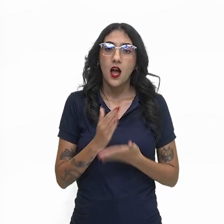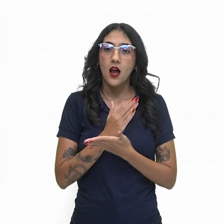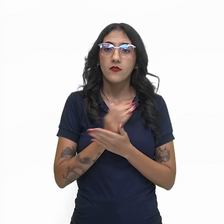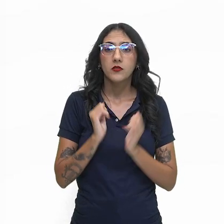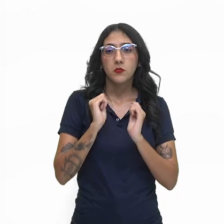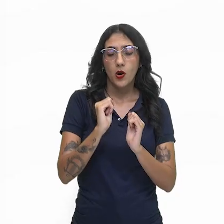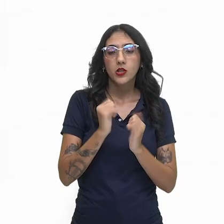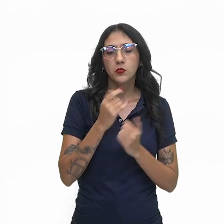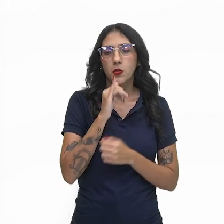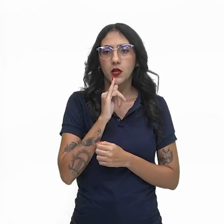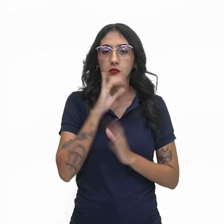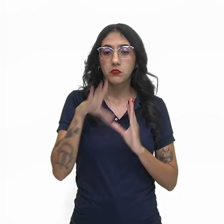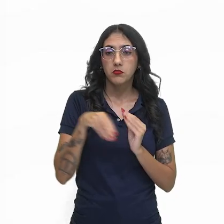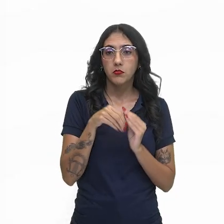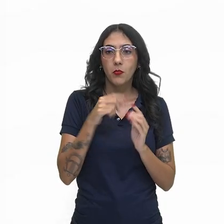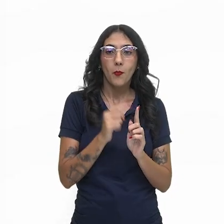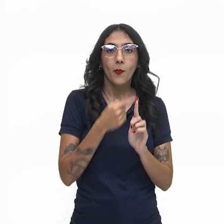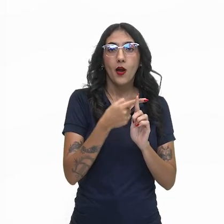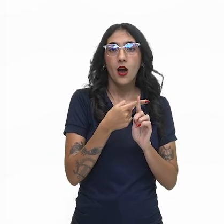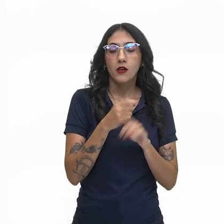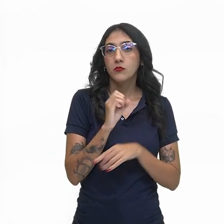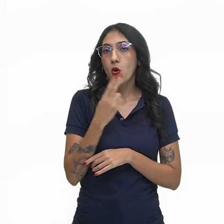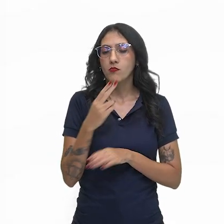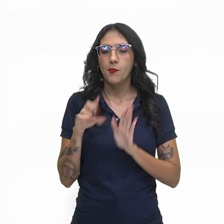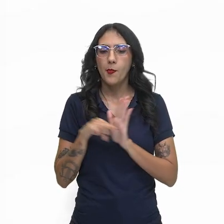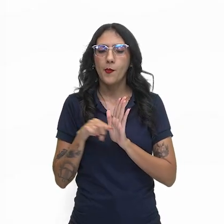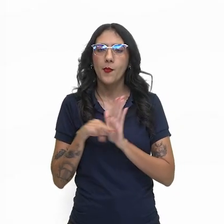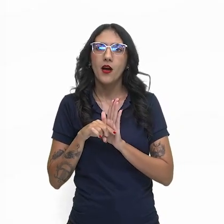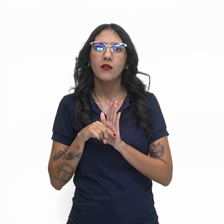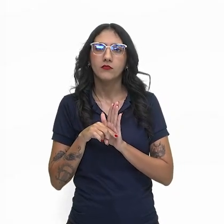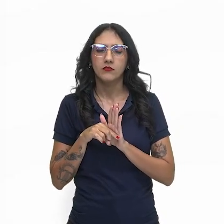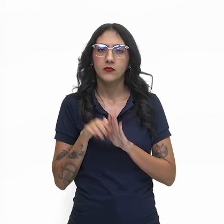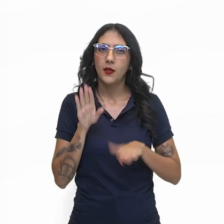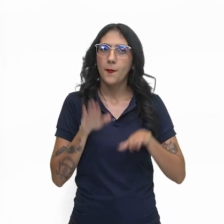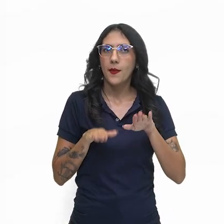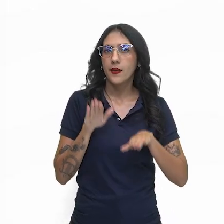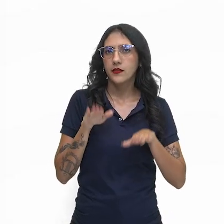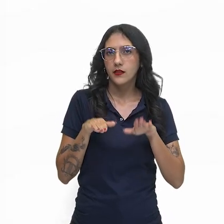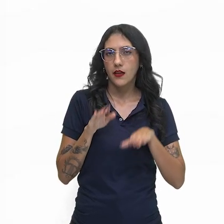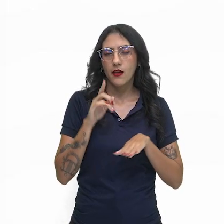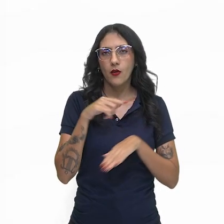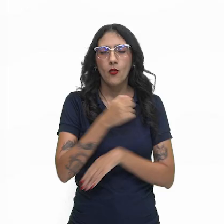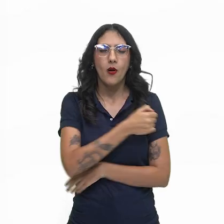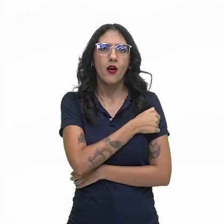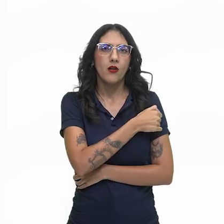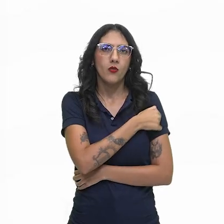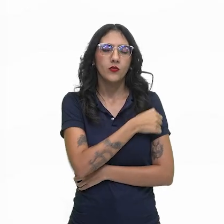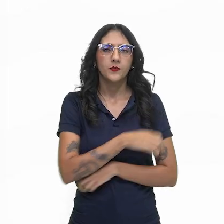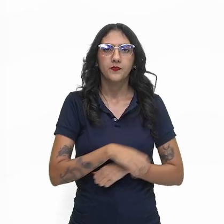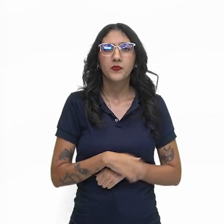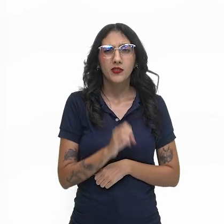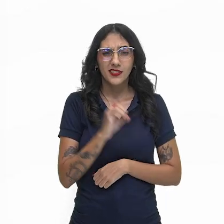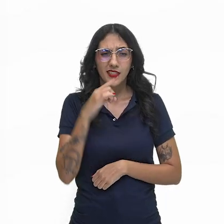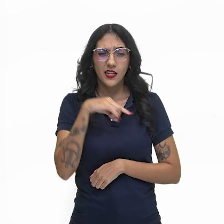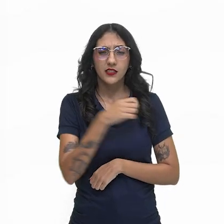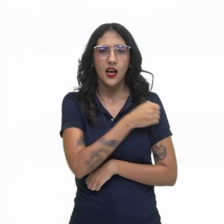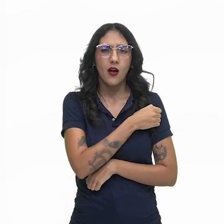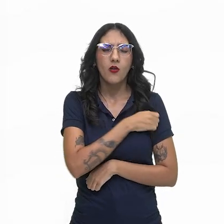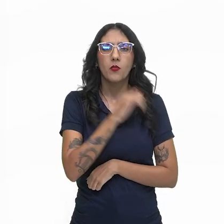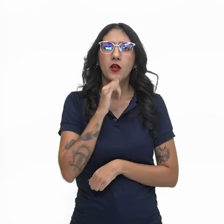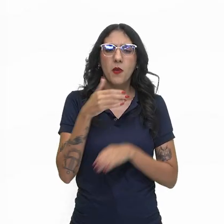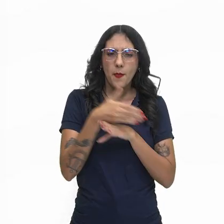para mais ou diminuir, dependendo do estudante aí. Ou seja, se aquele aluno que